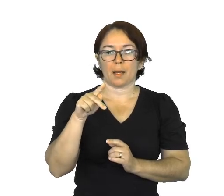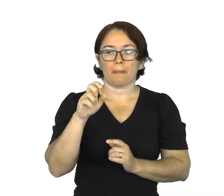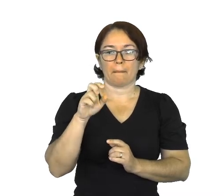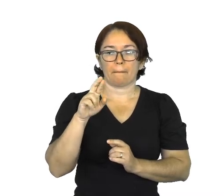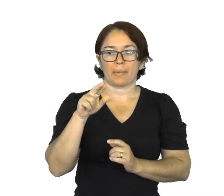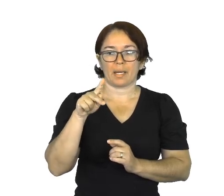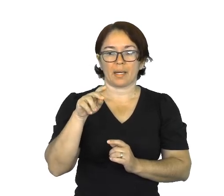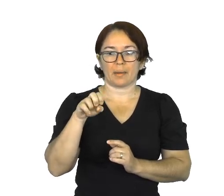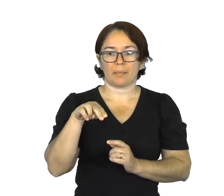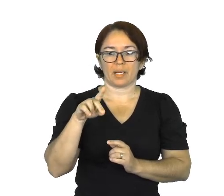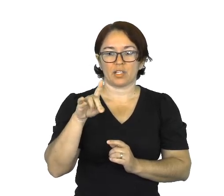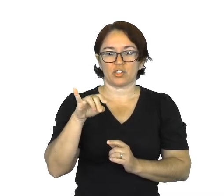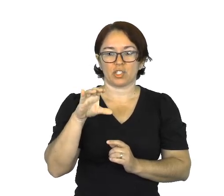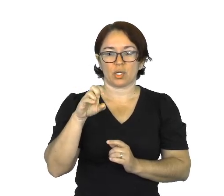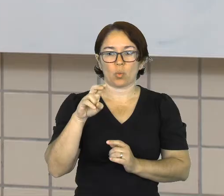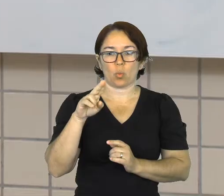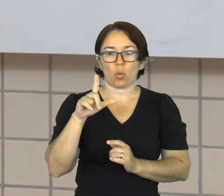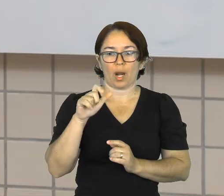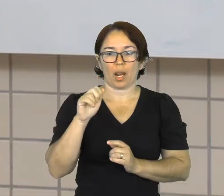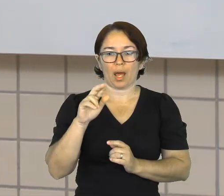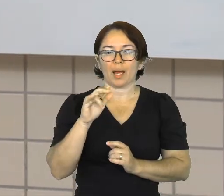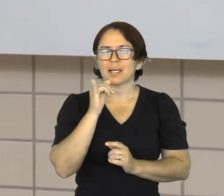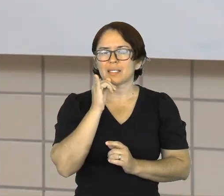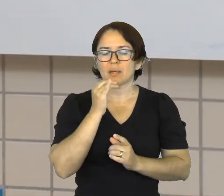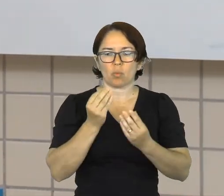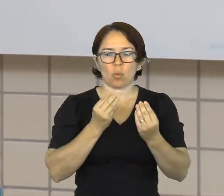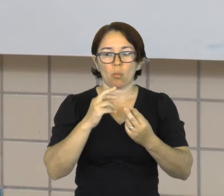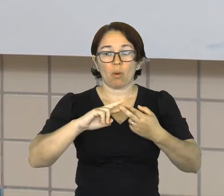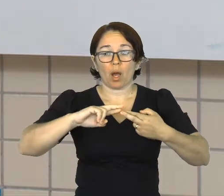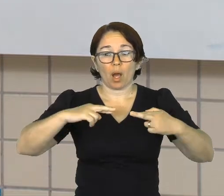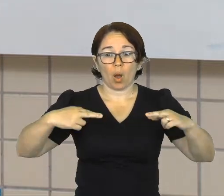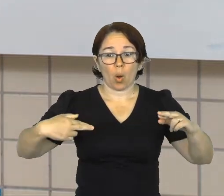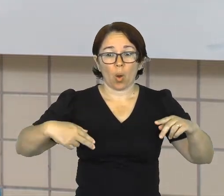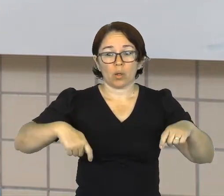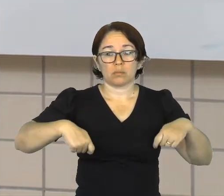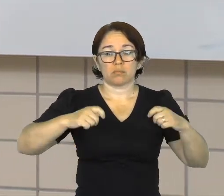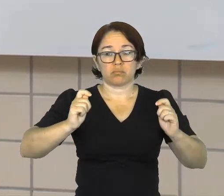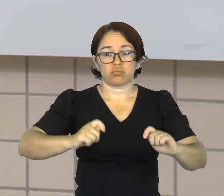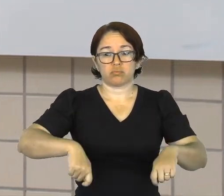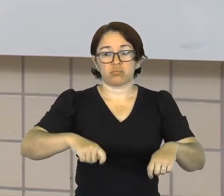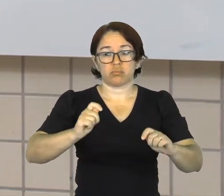um cabo, um fio, e balançar. No momento que eu balanço, ela vai criar o quê?